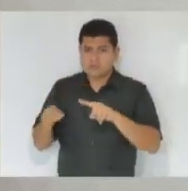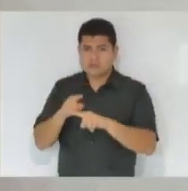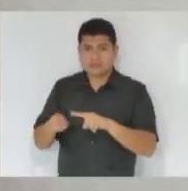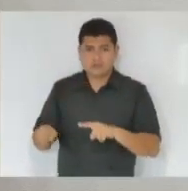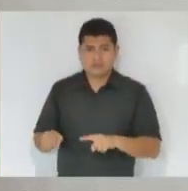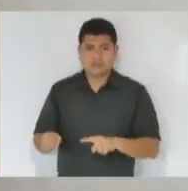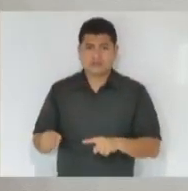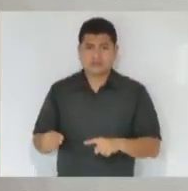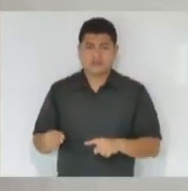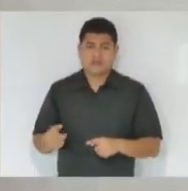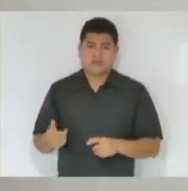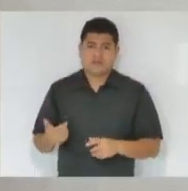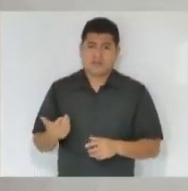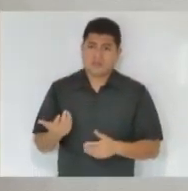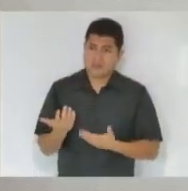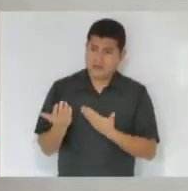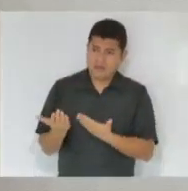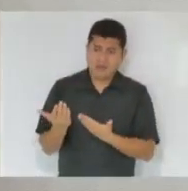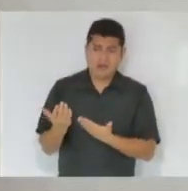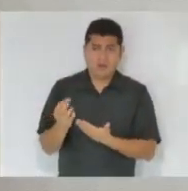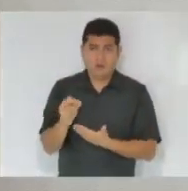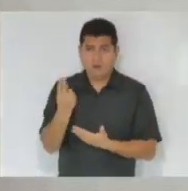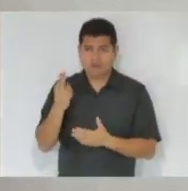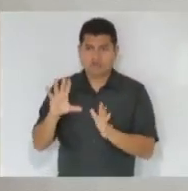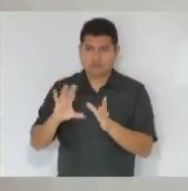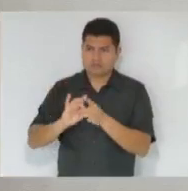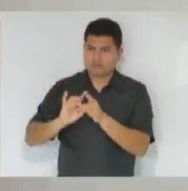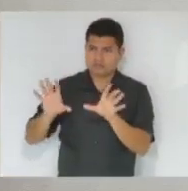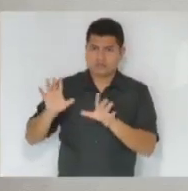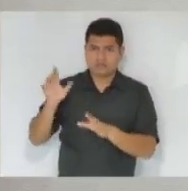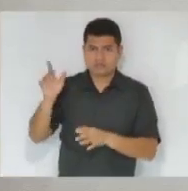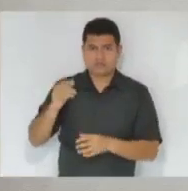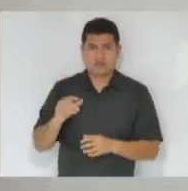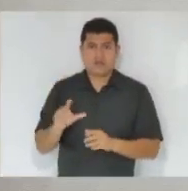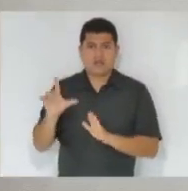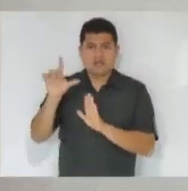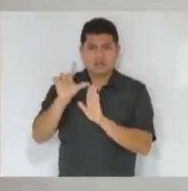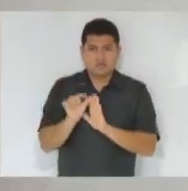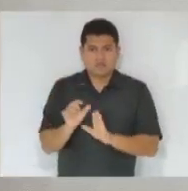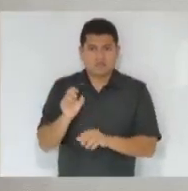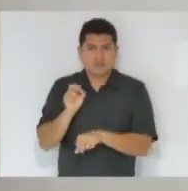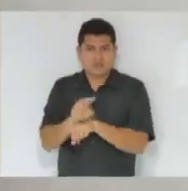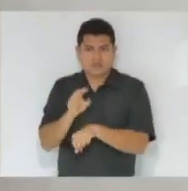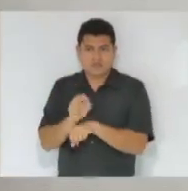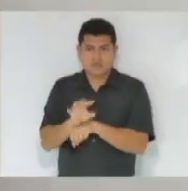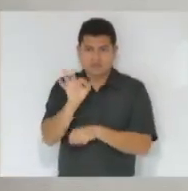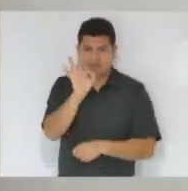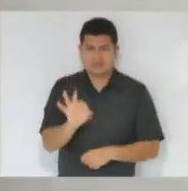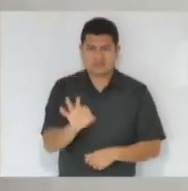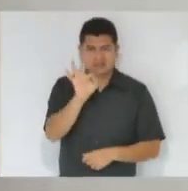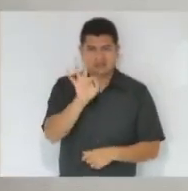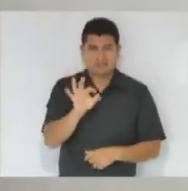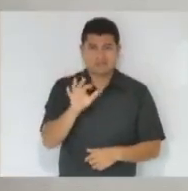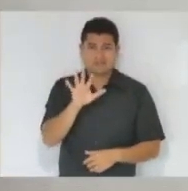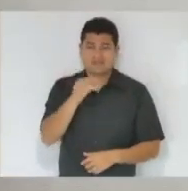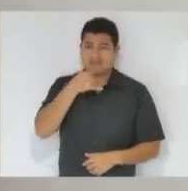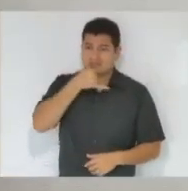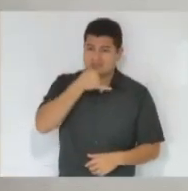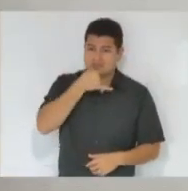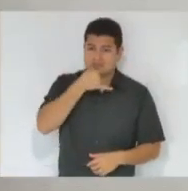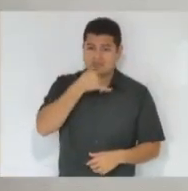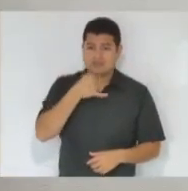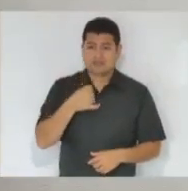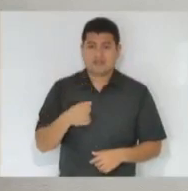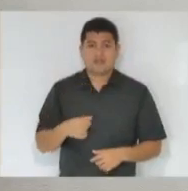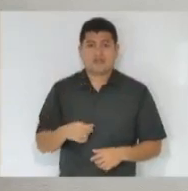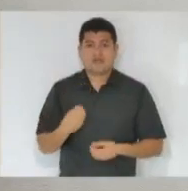considerados melhores daqueles que nós estamos usando, com menos resíduo que aqueles que nós estamos usando, mas, infelizmente, ficam